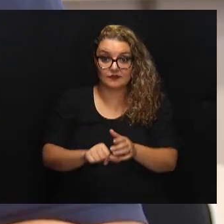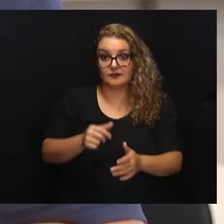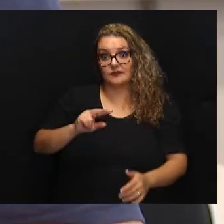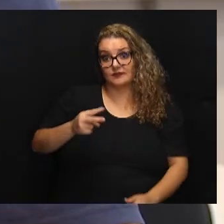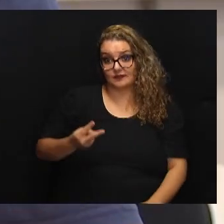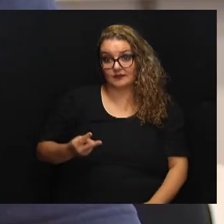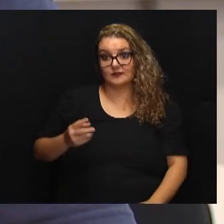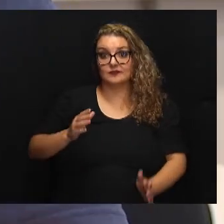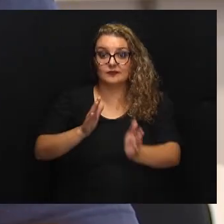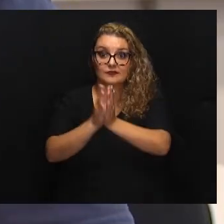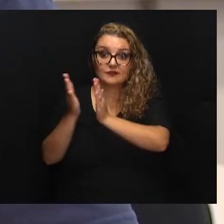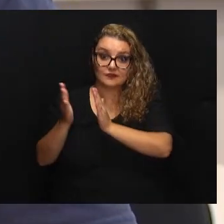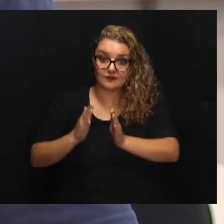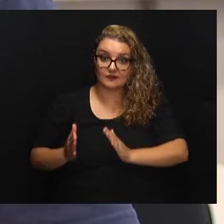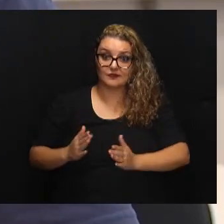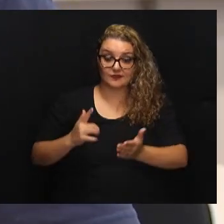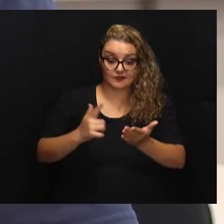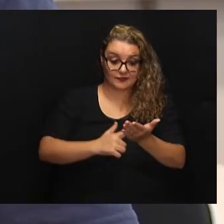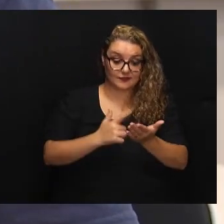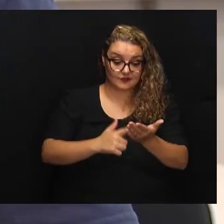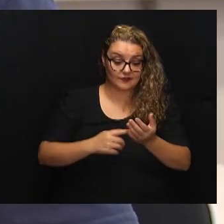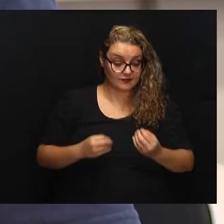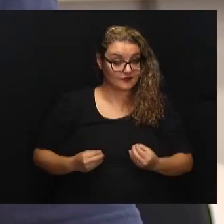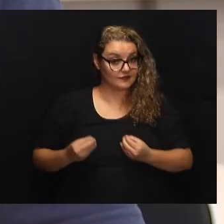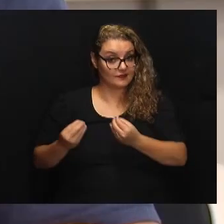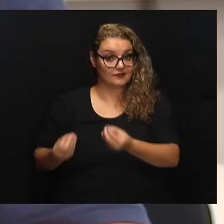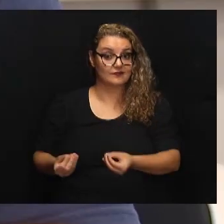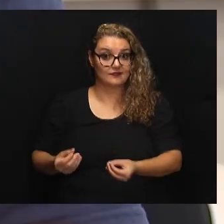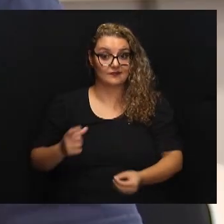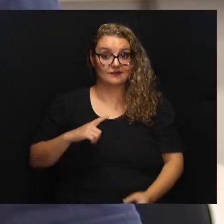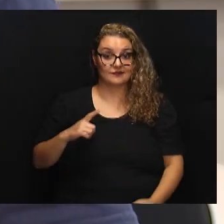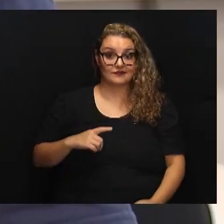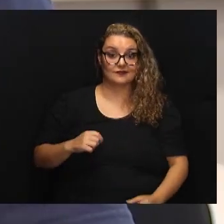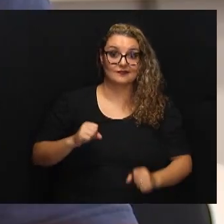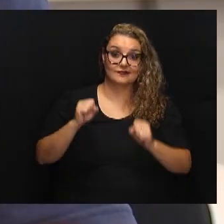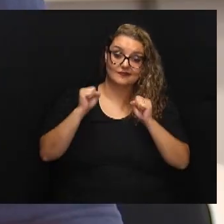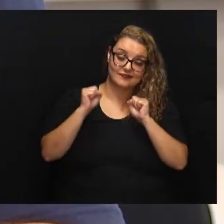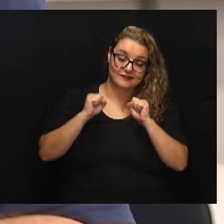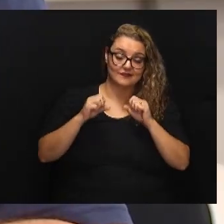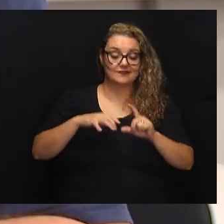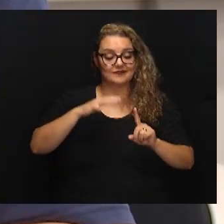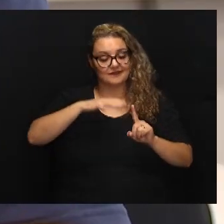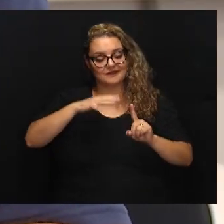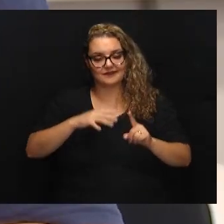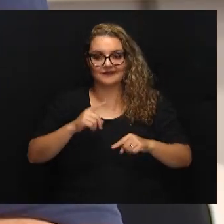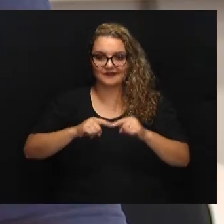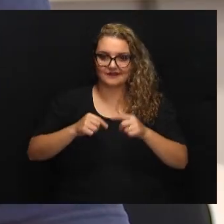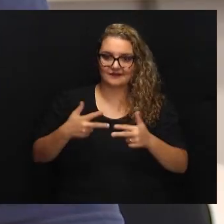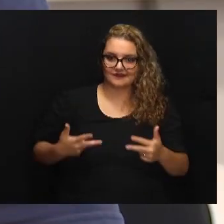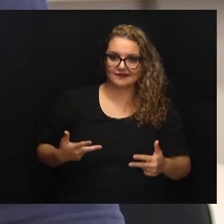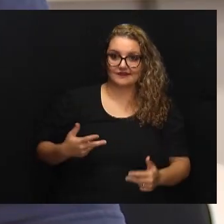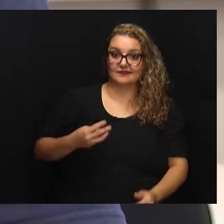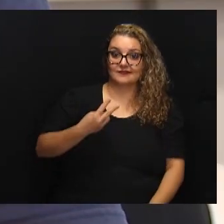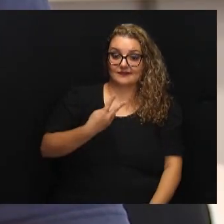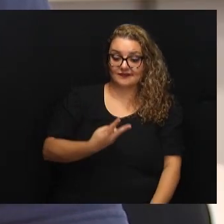também para crianças que estão vindo pela primeira vez na biblioteca. Sair com um livro é poder ter apreço por aquele